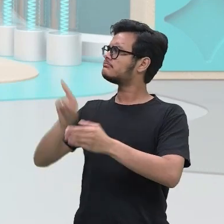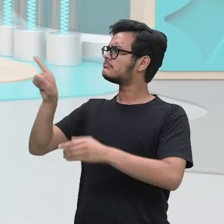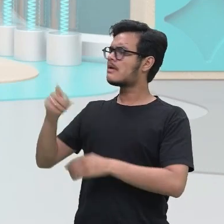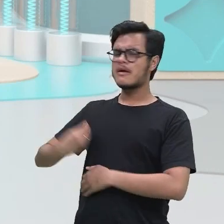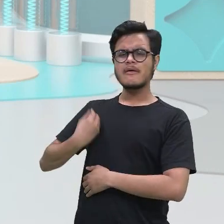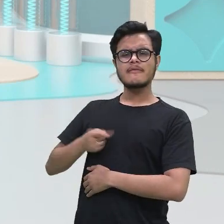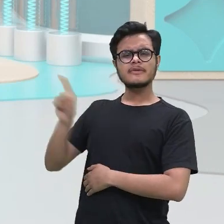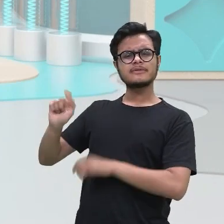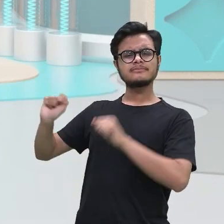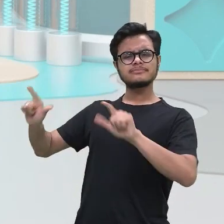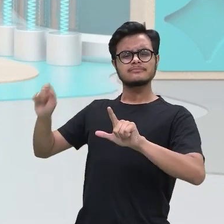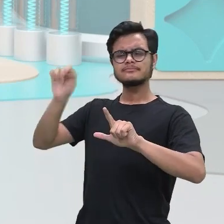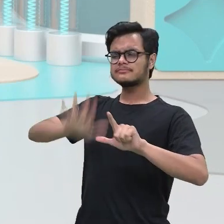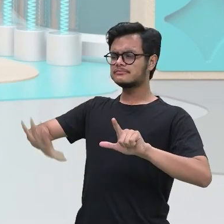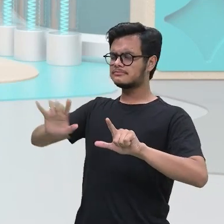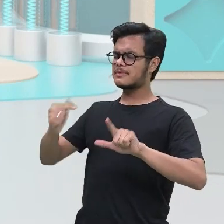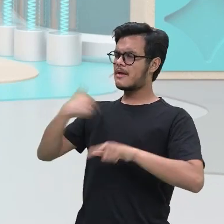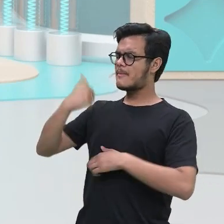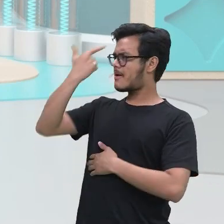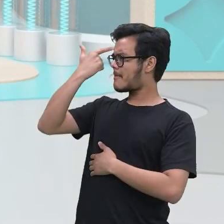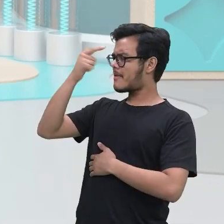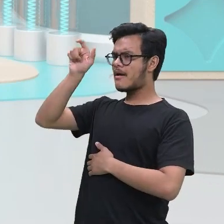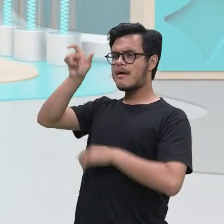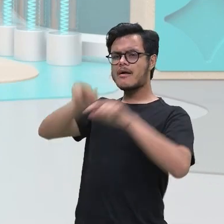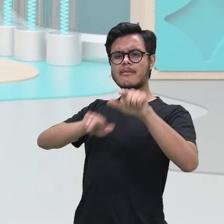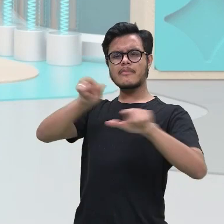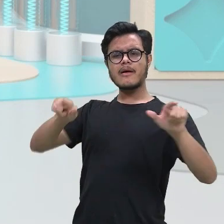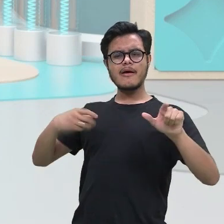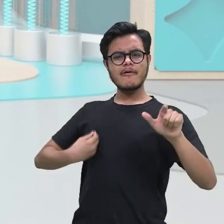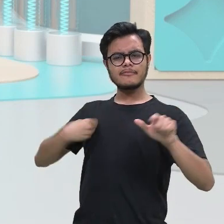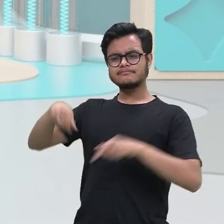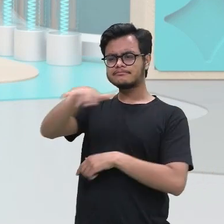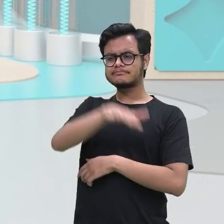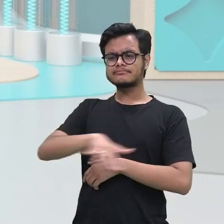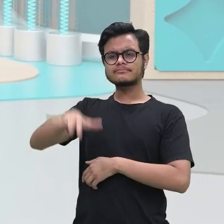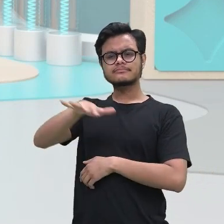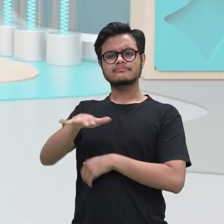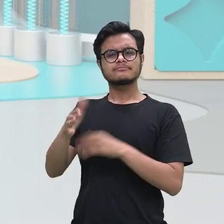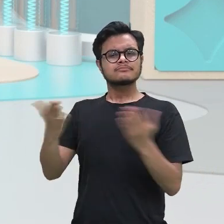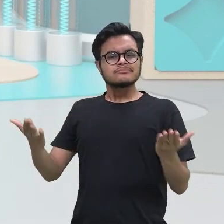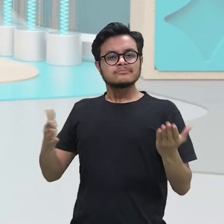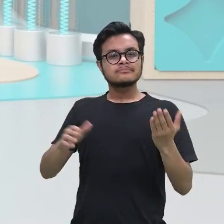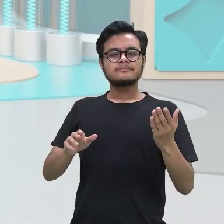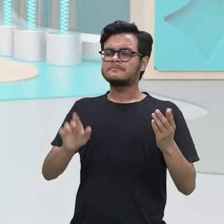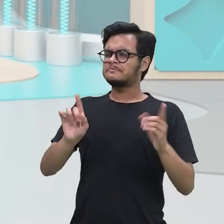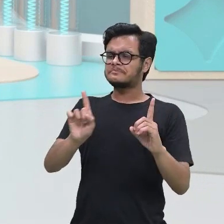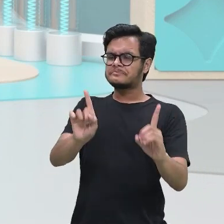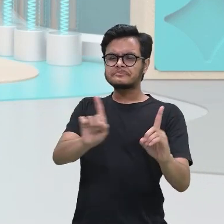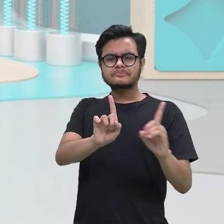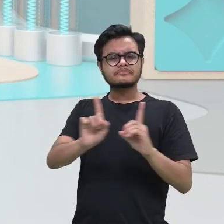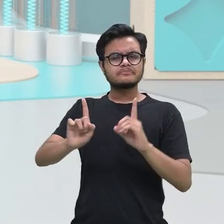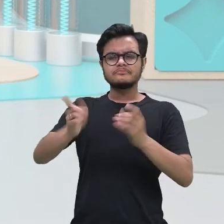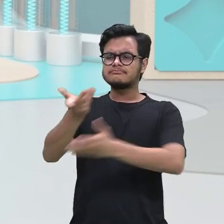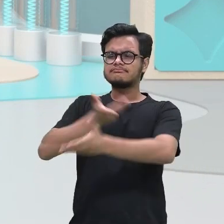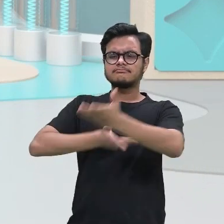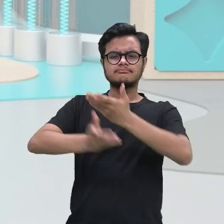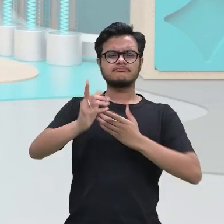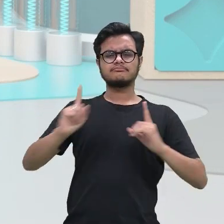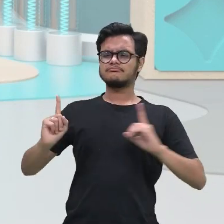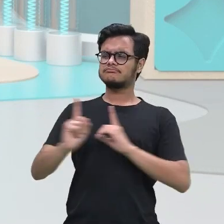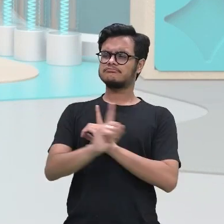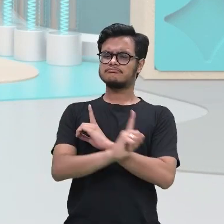cena. Imagine você nesse ambiente. Várias pessoas se